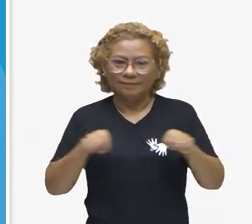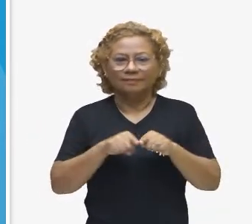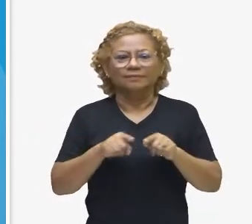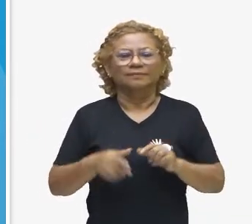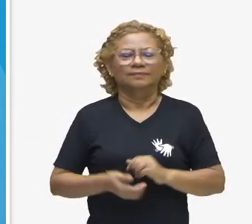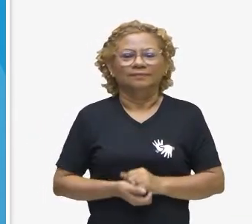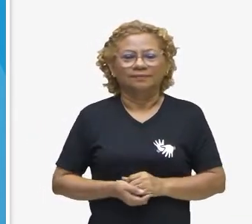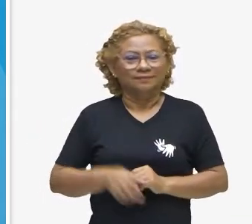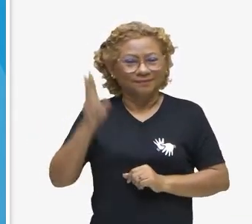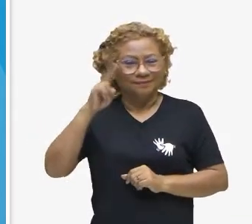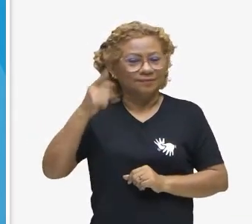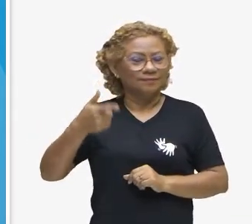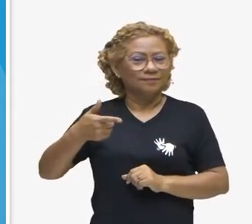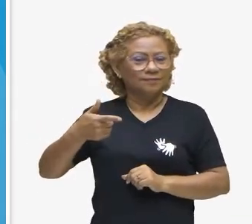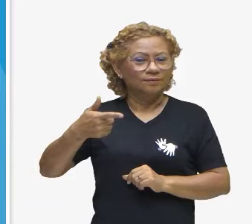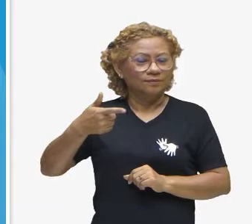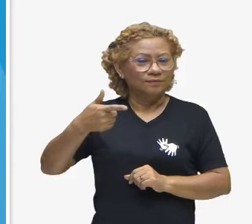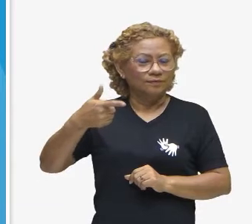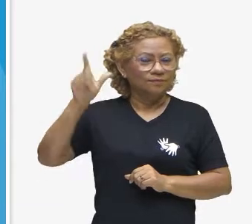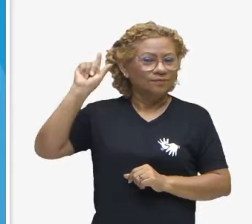Temos aqui mais dois exemplos.